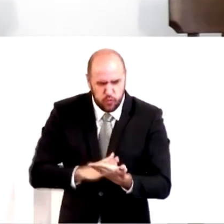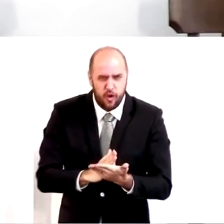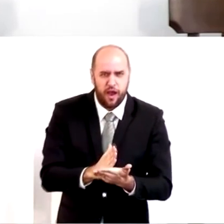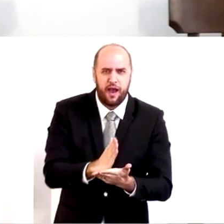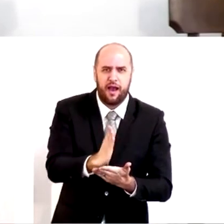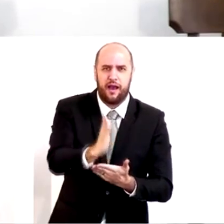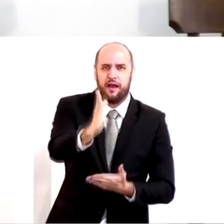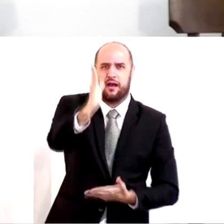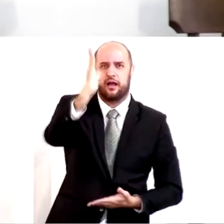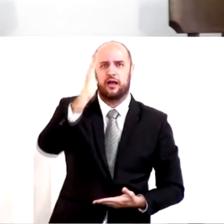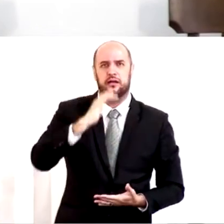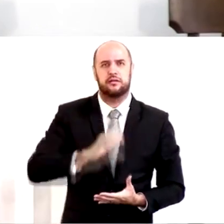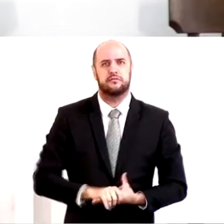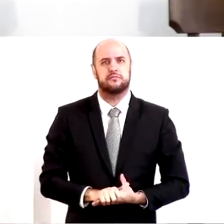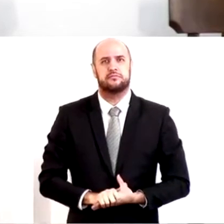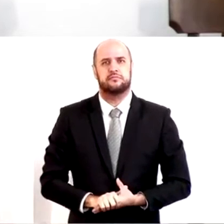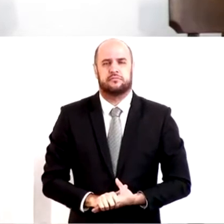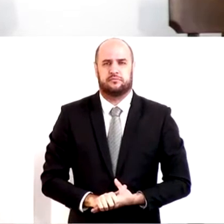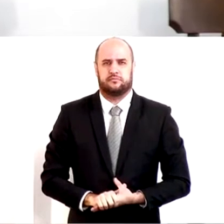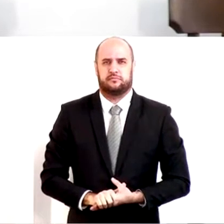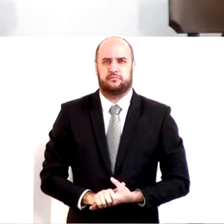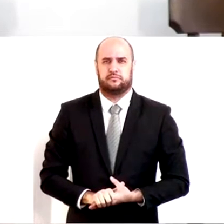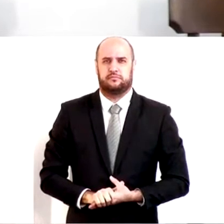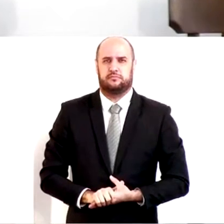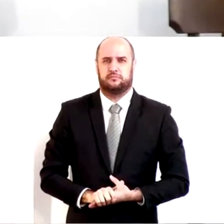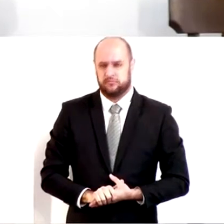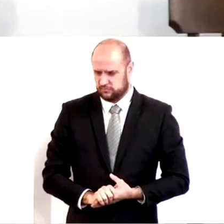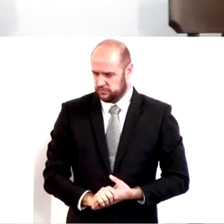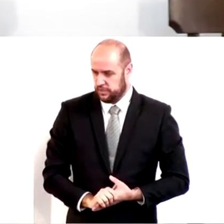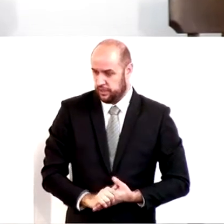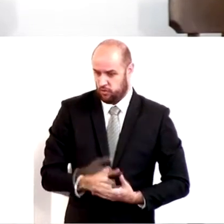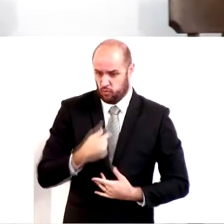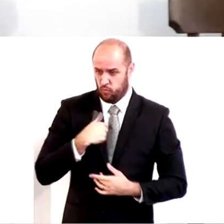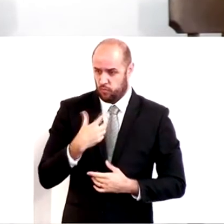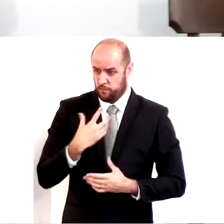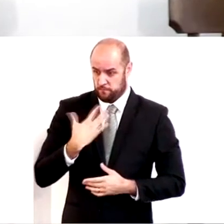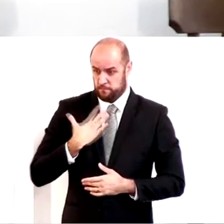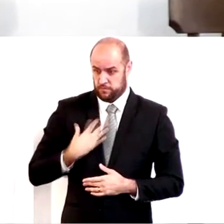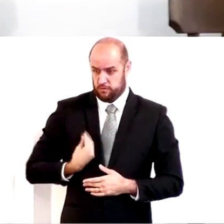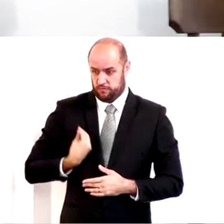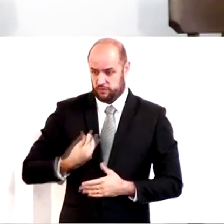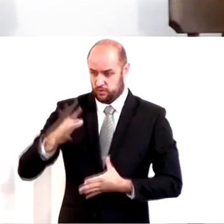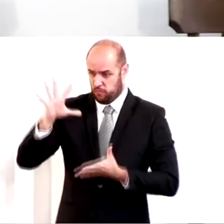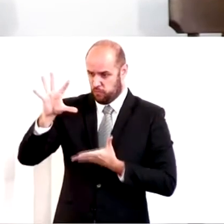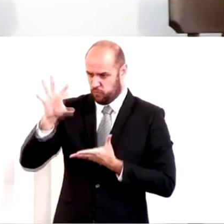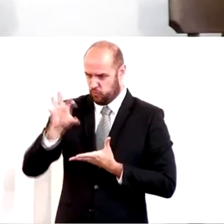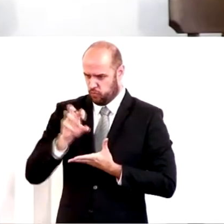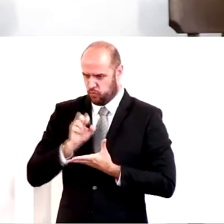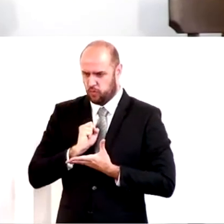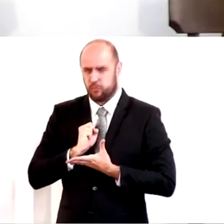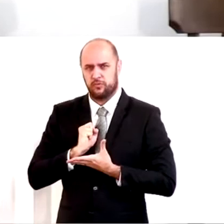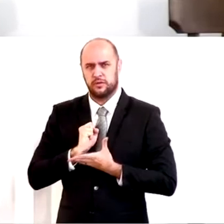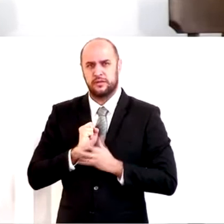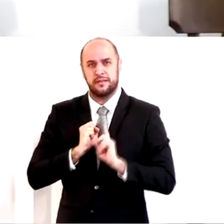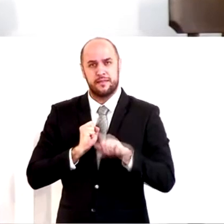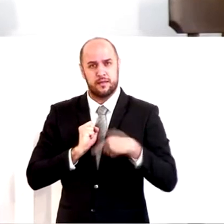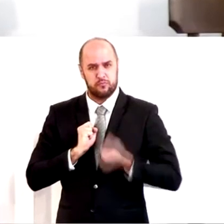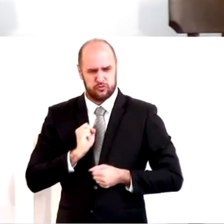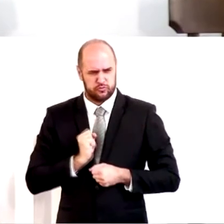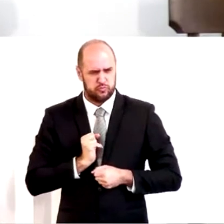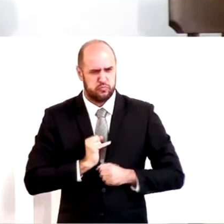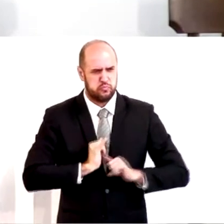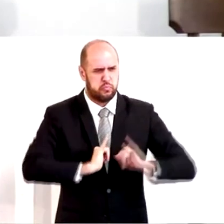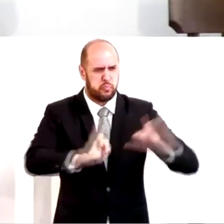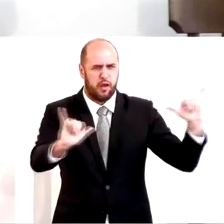Se eu nem absorvo a palavra de Deus para mim, não tem como eu ser um